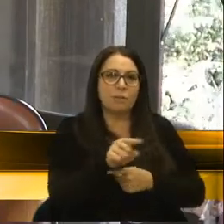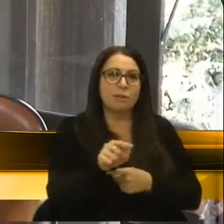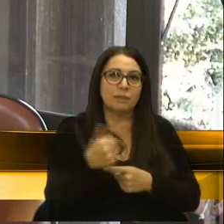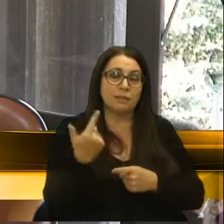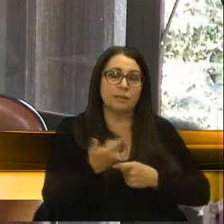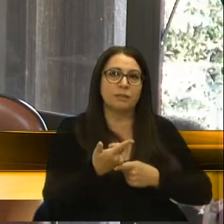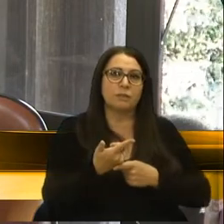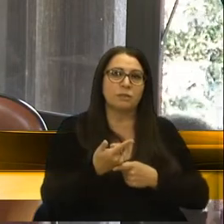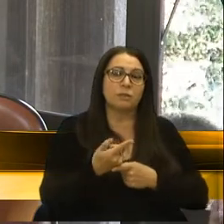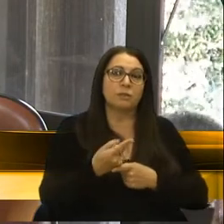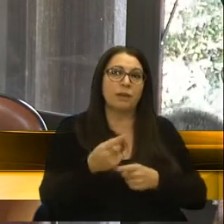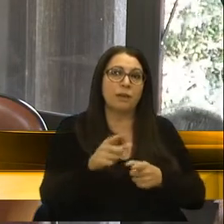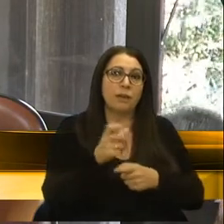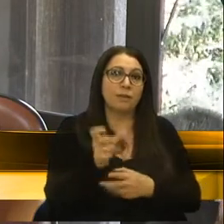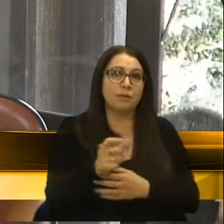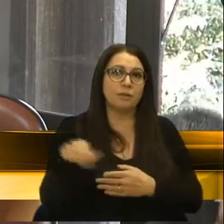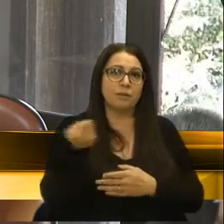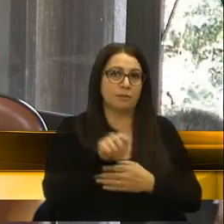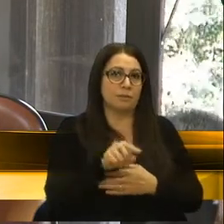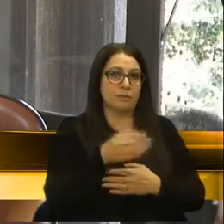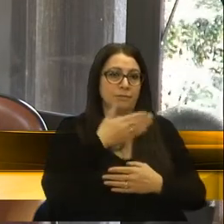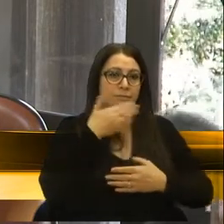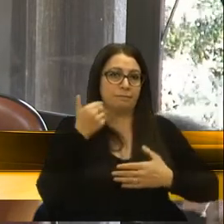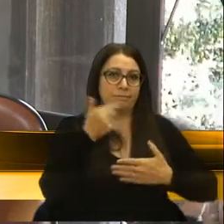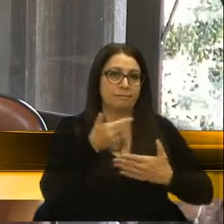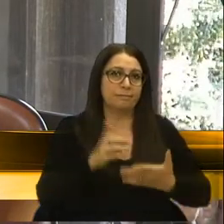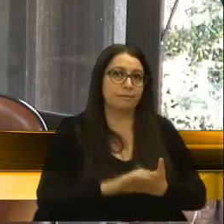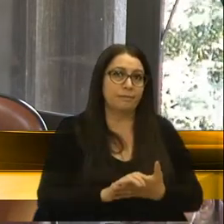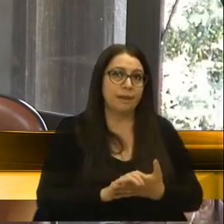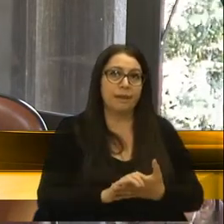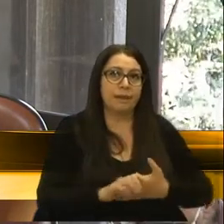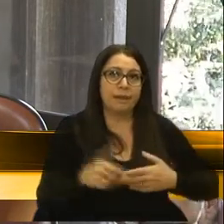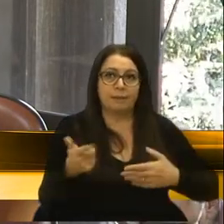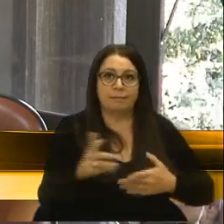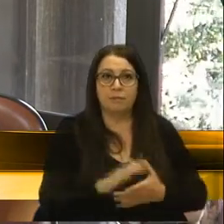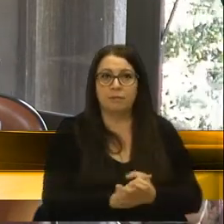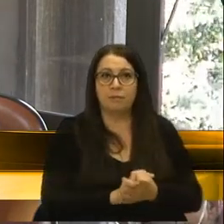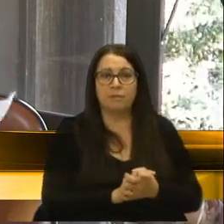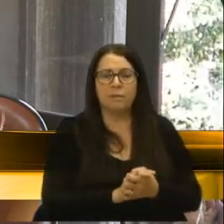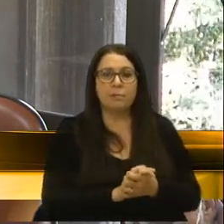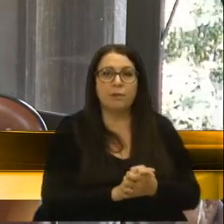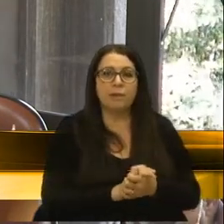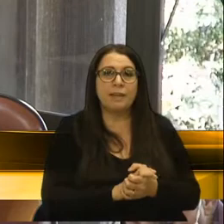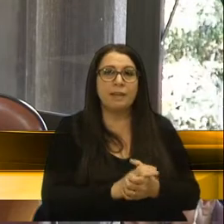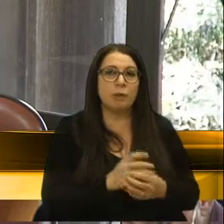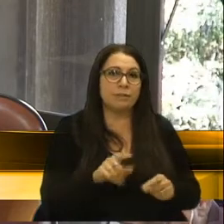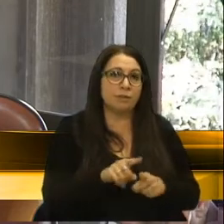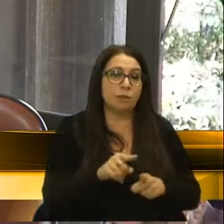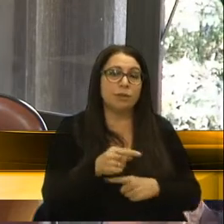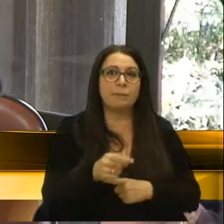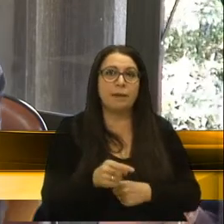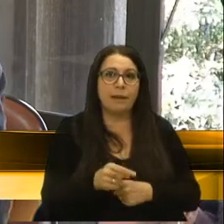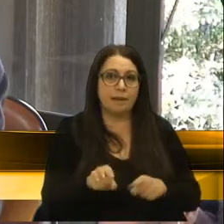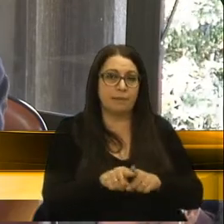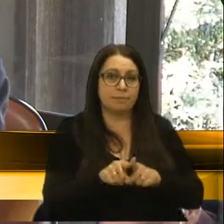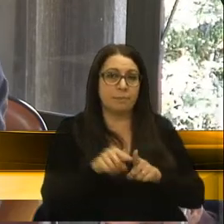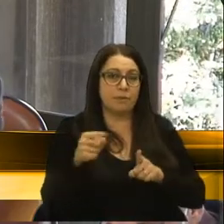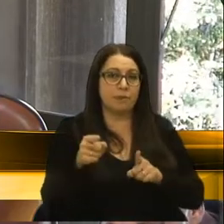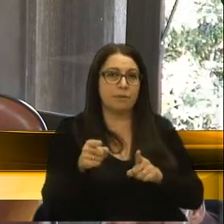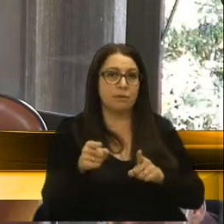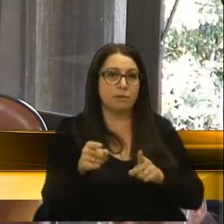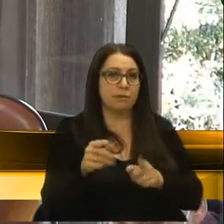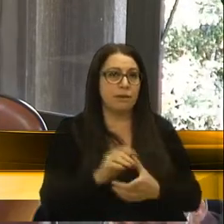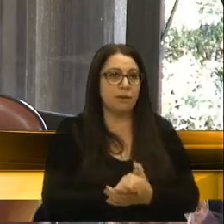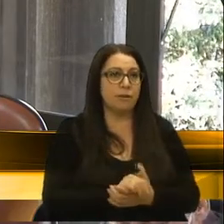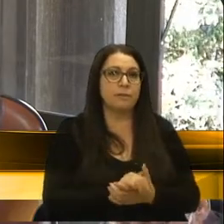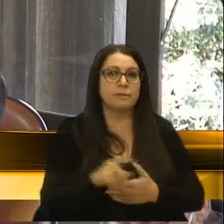ano, condições mais vantajosas para o município, né? Então, é o ganha-ganha legal para ambas as partes.